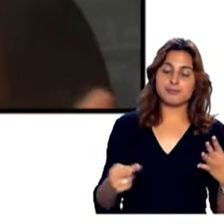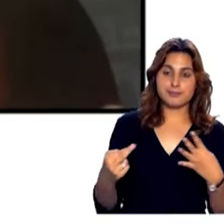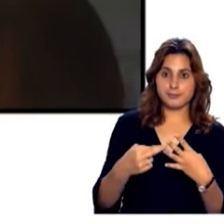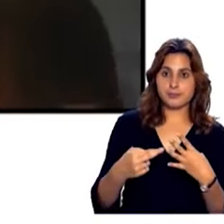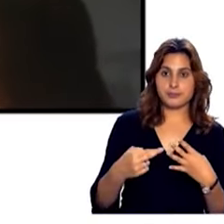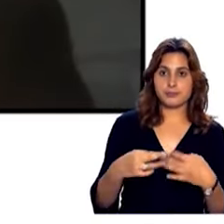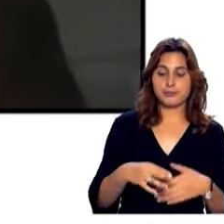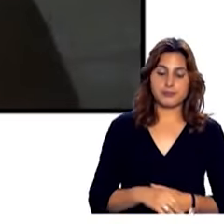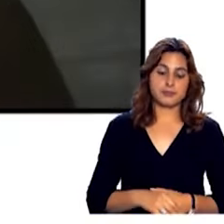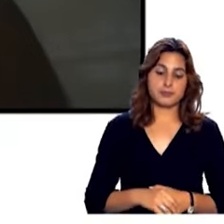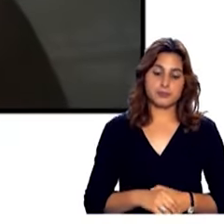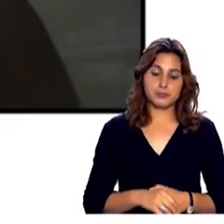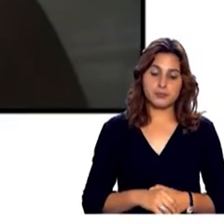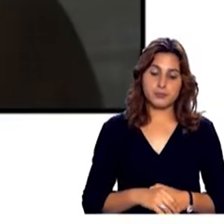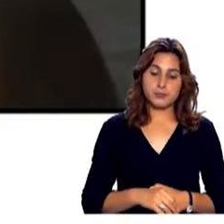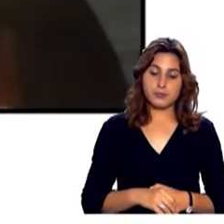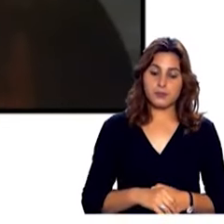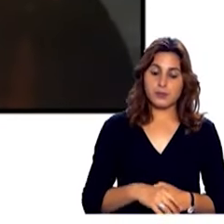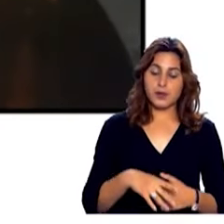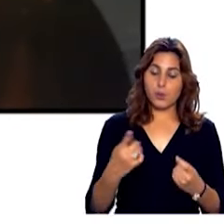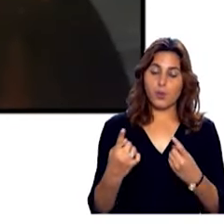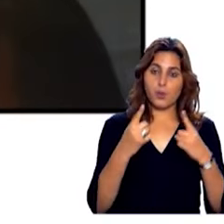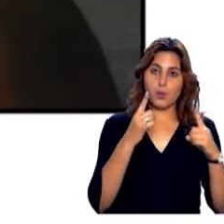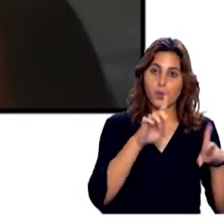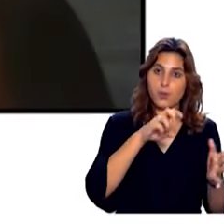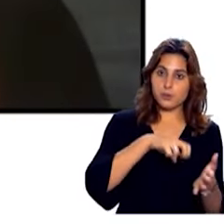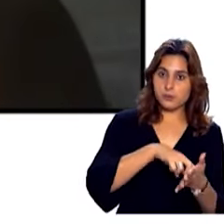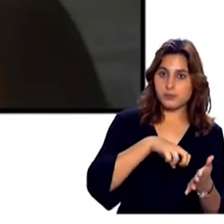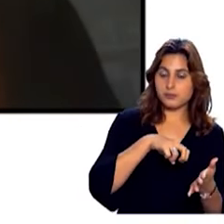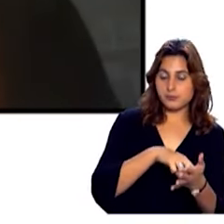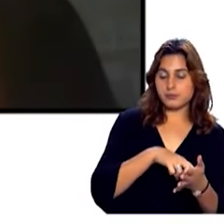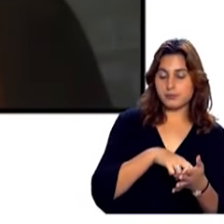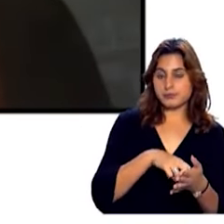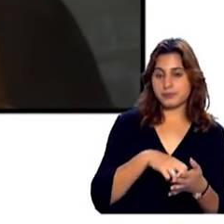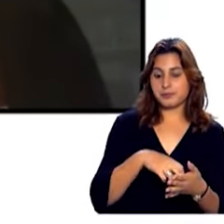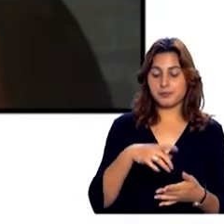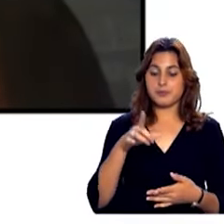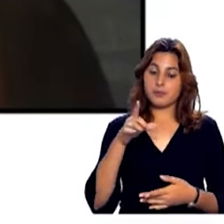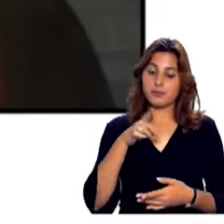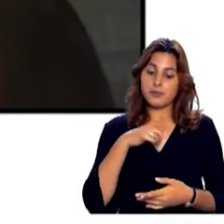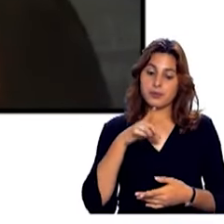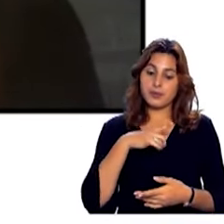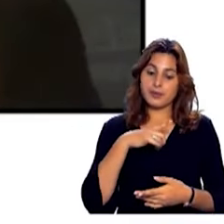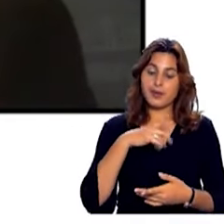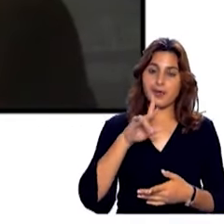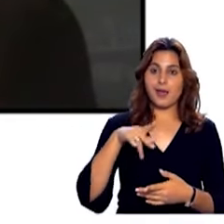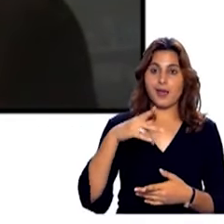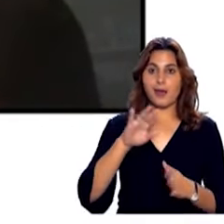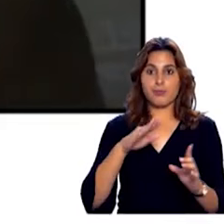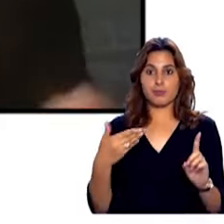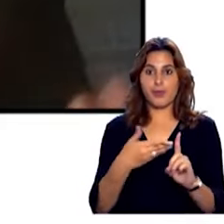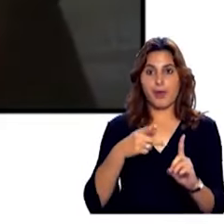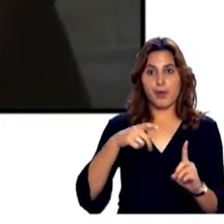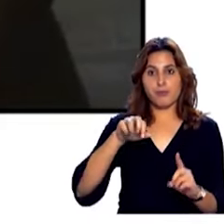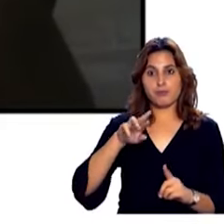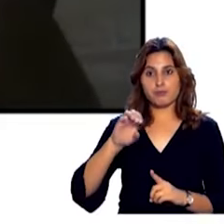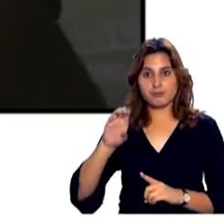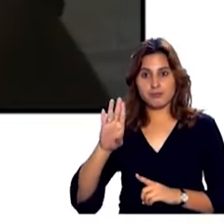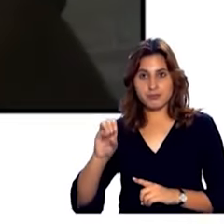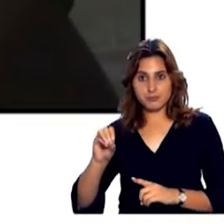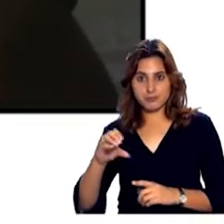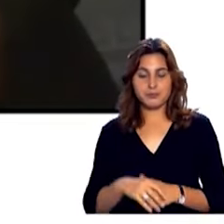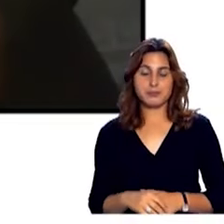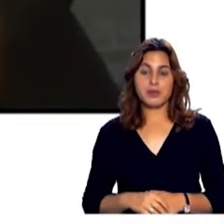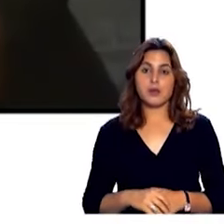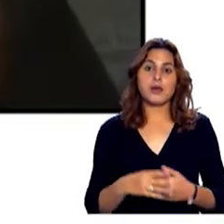eh contra uma uma sentença que tenha considerado probo né o réu porque que é claro não se não se devem